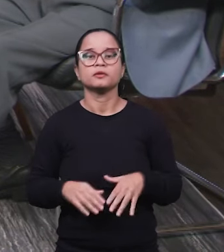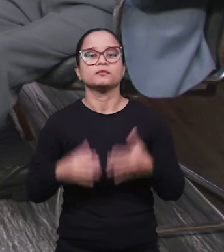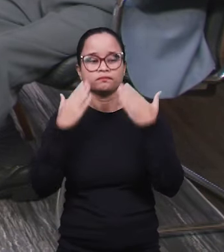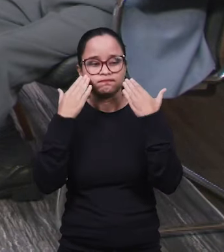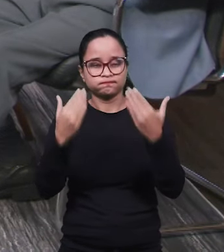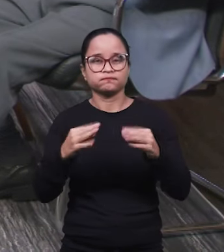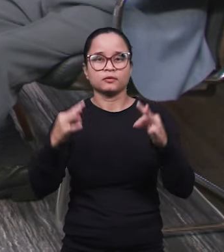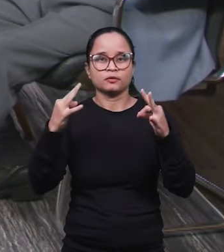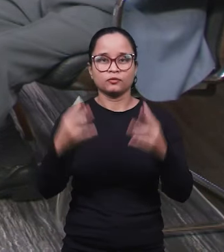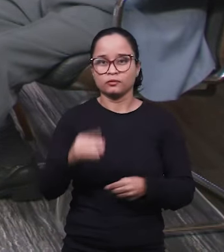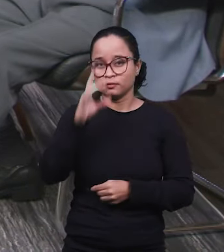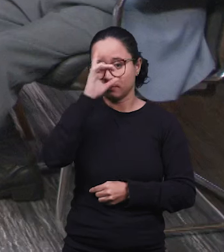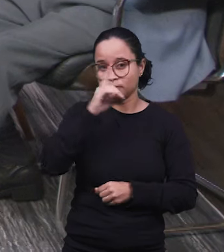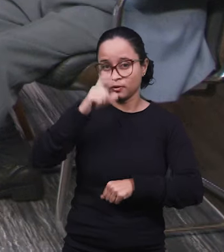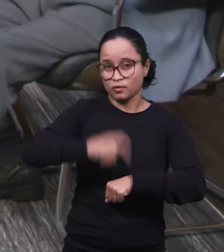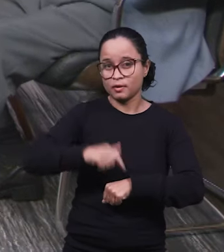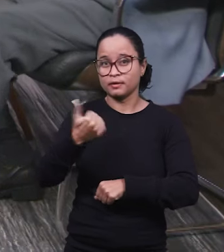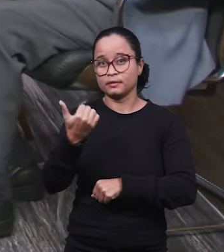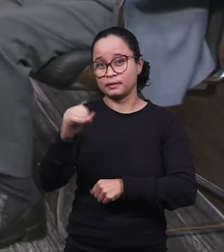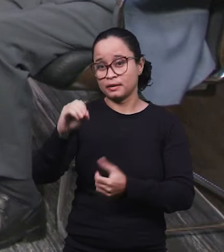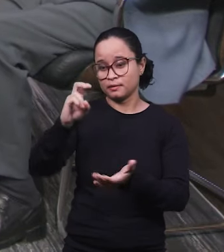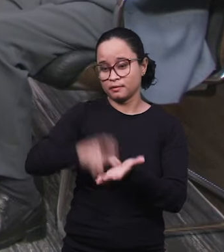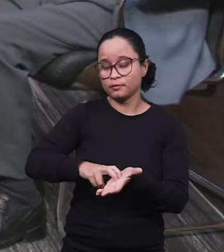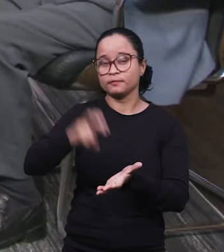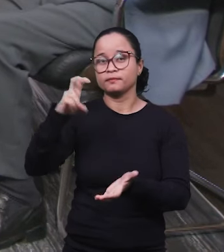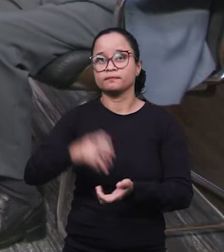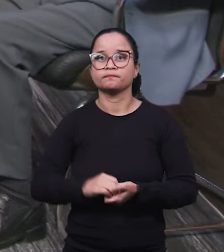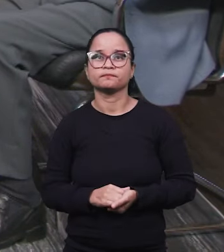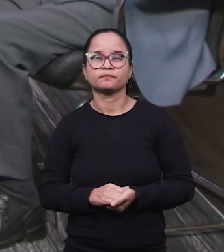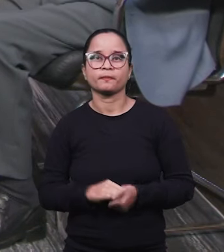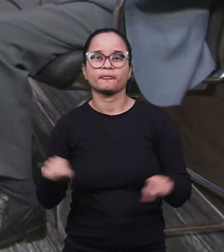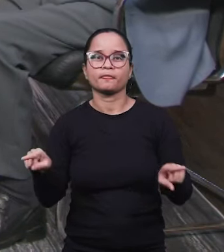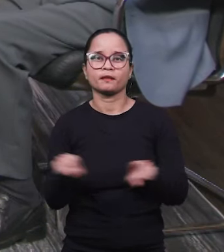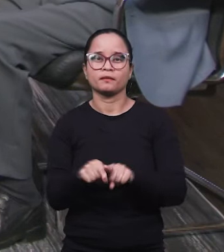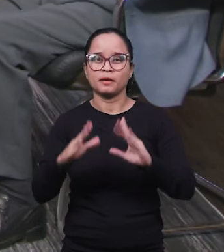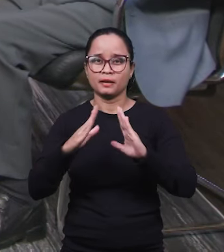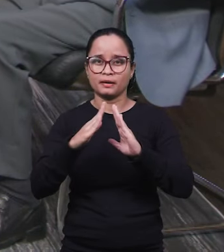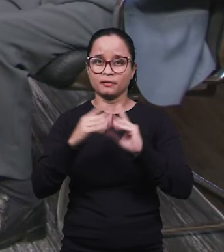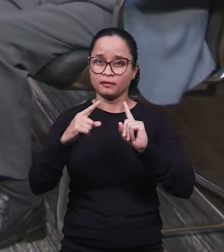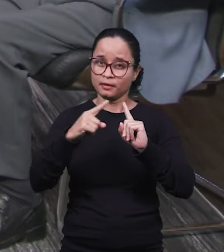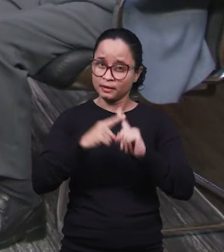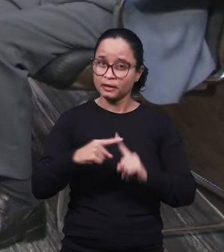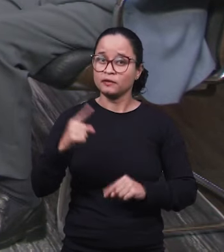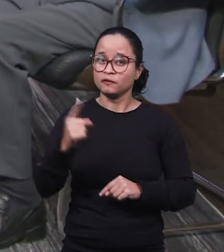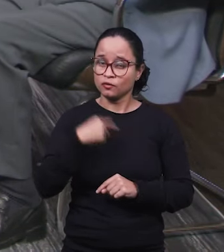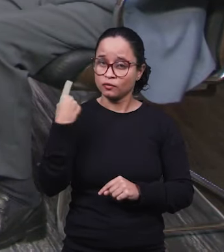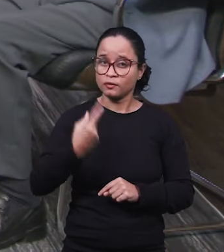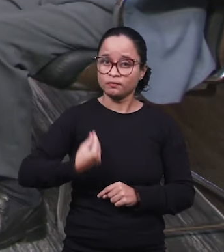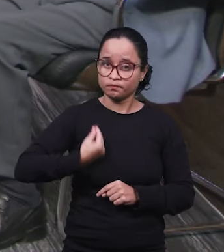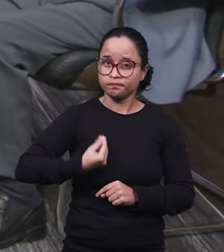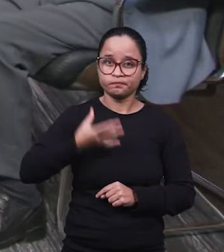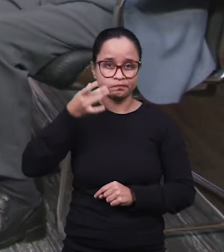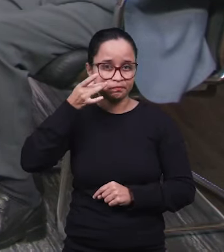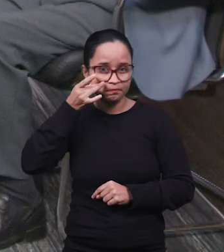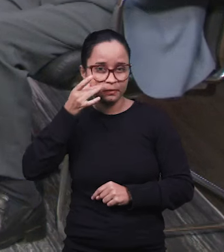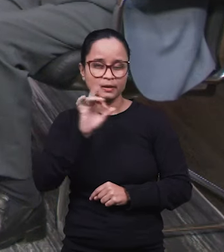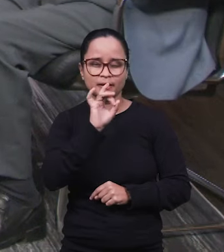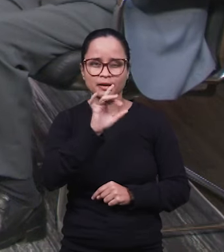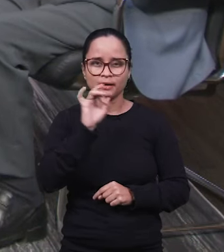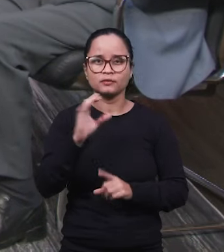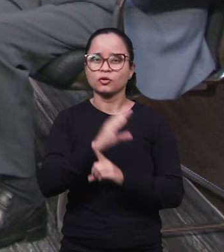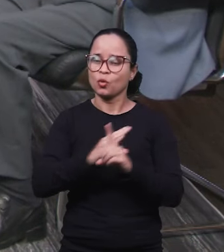pelo YouTube, todos os domingos às 10 horas da manhã, e as nossas igrejas também. Nós temos no culto local, em cada uma das